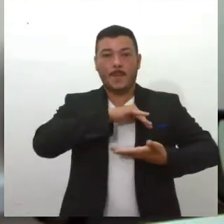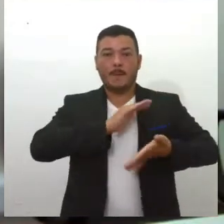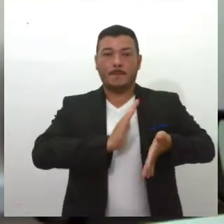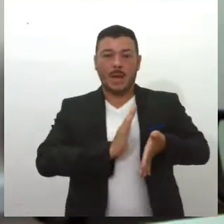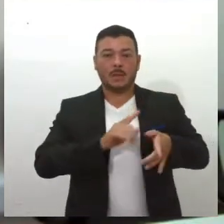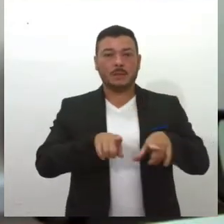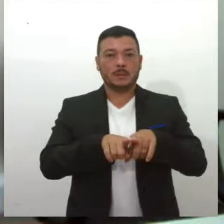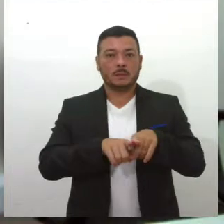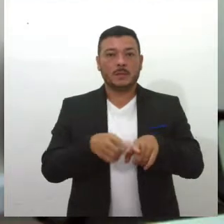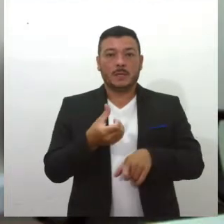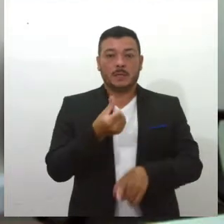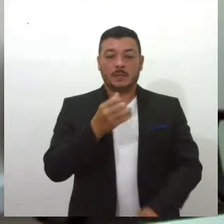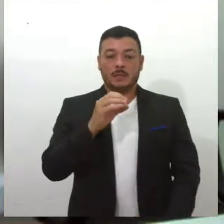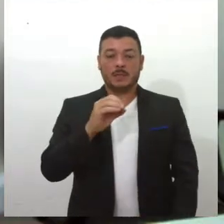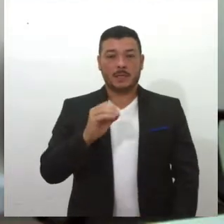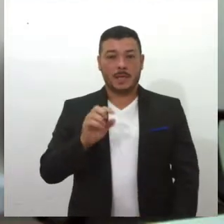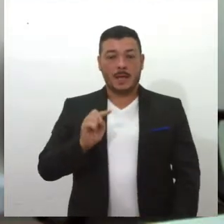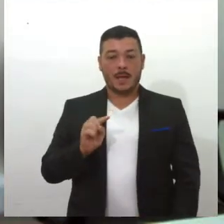de